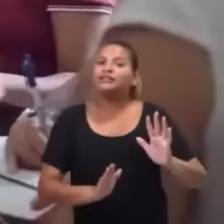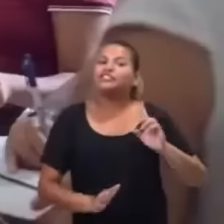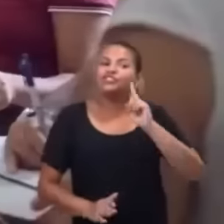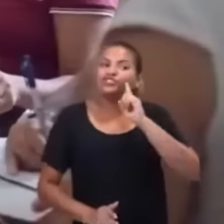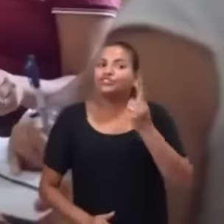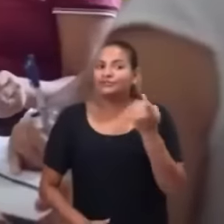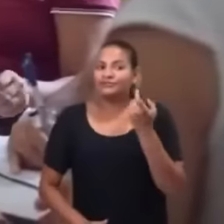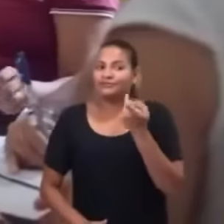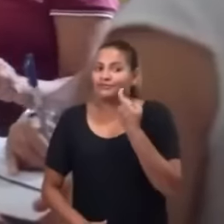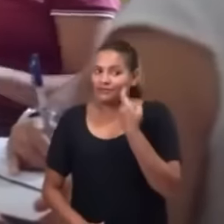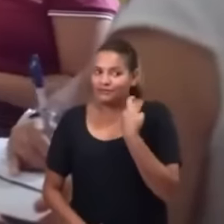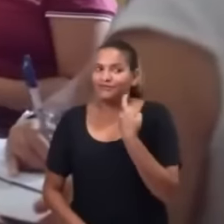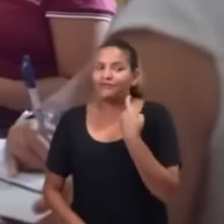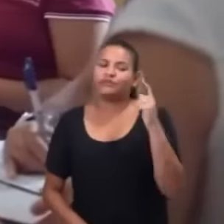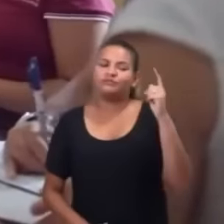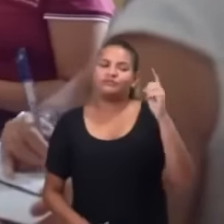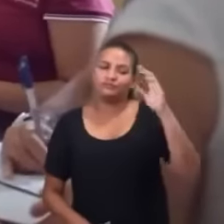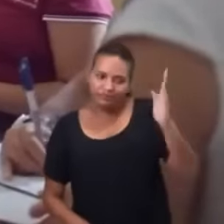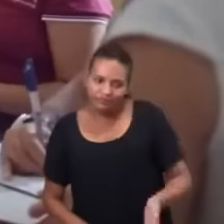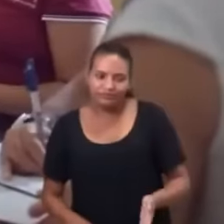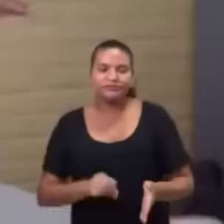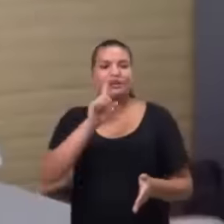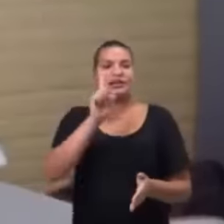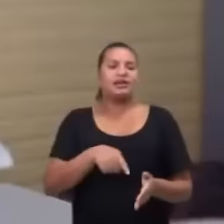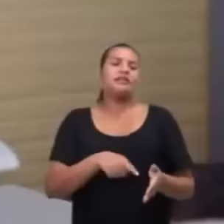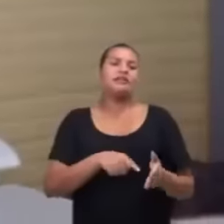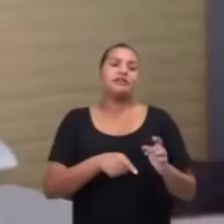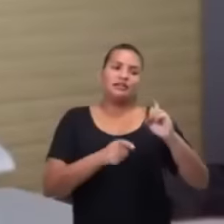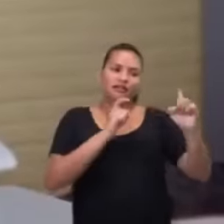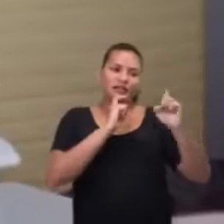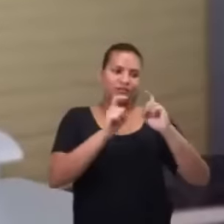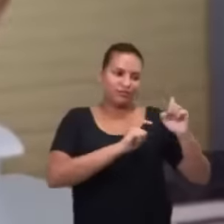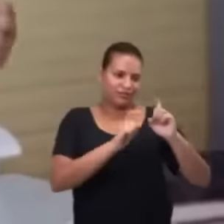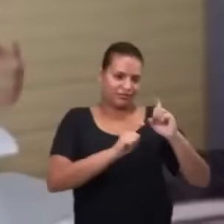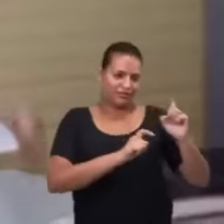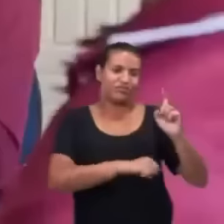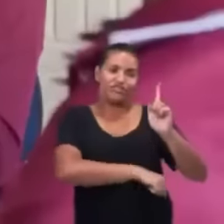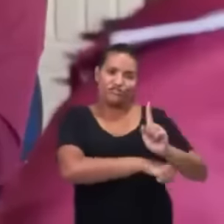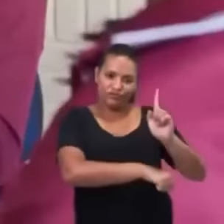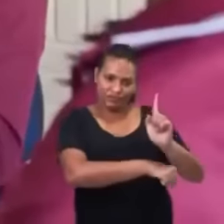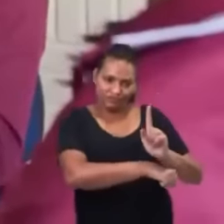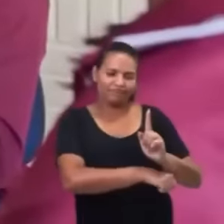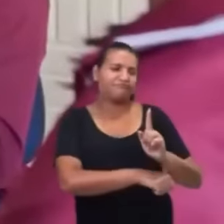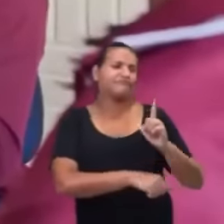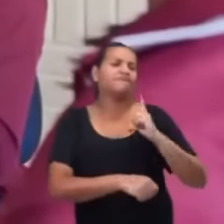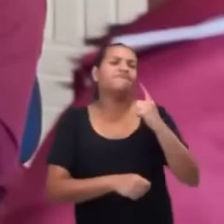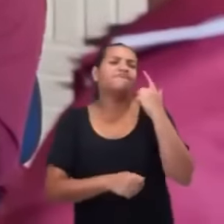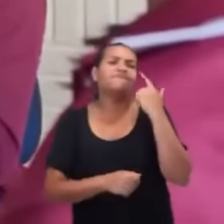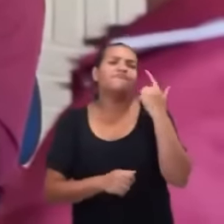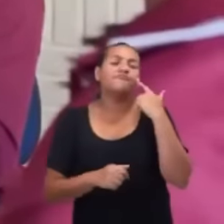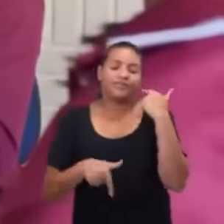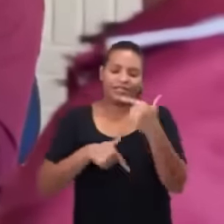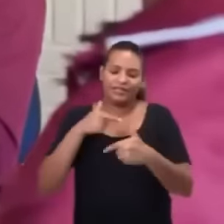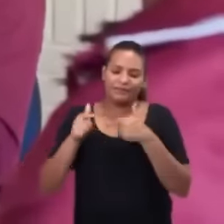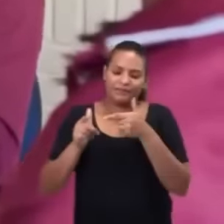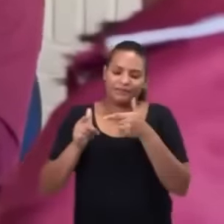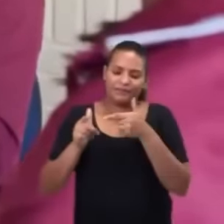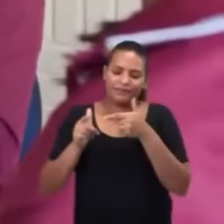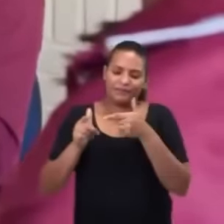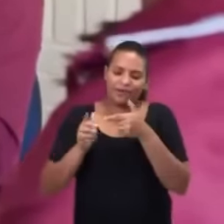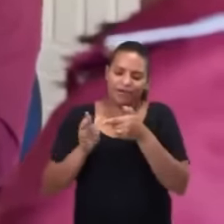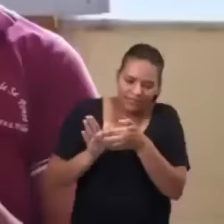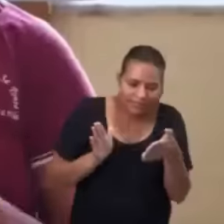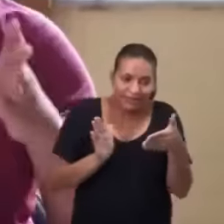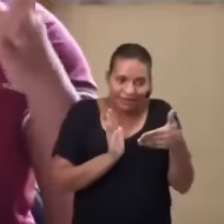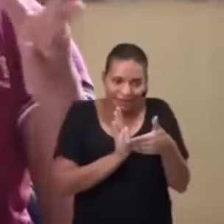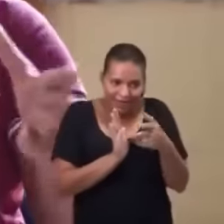gestão. Vai fazer uma análise de como foi o trabalho da semana até quinta, e já vamos planejar